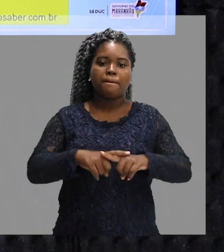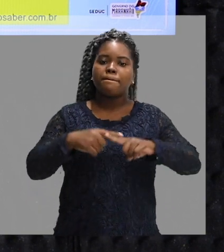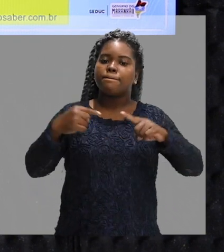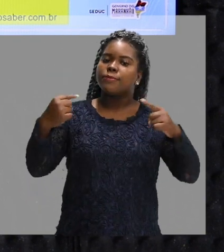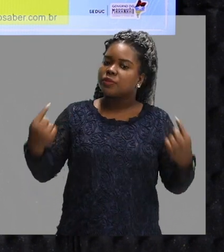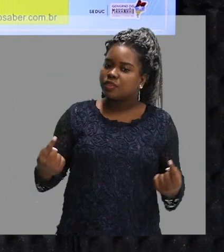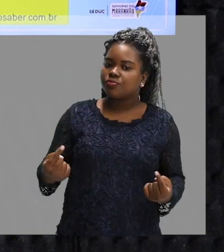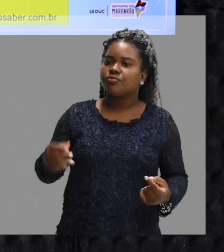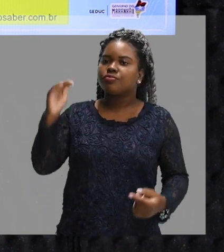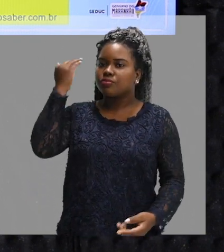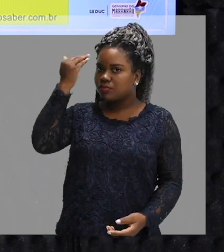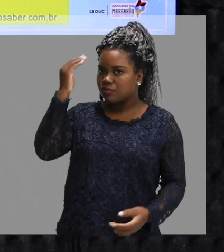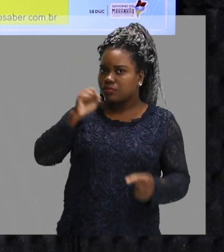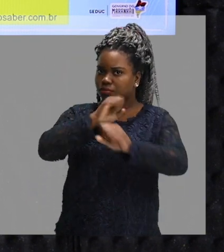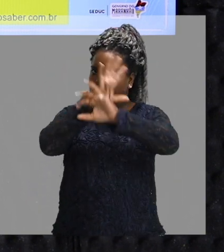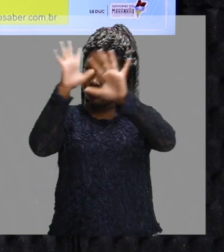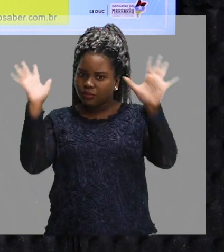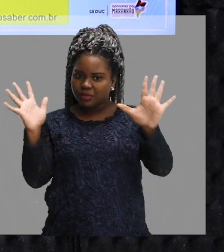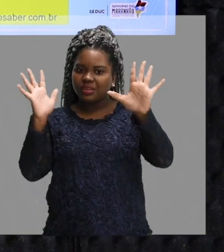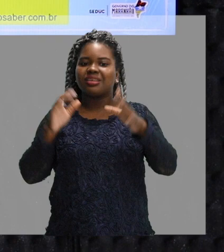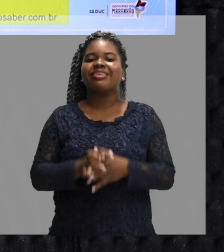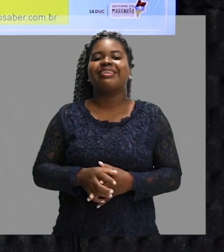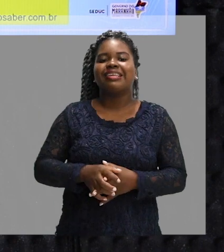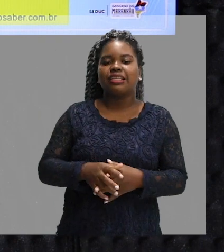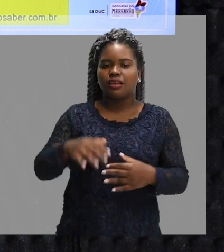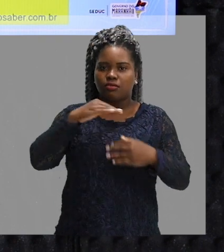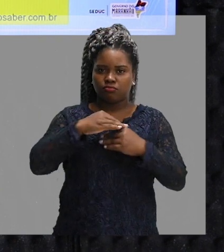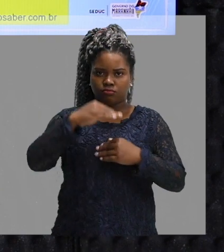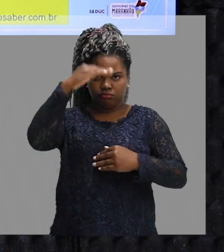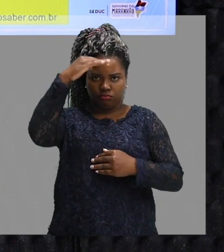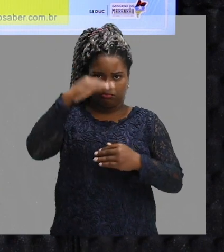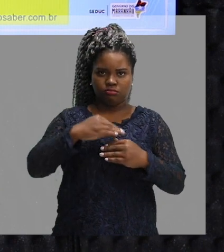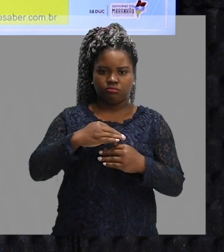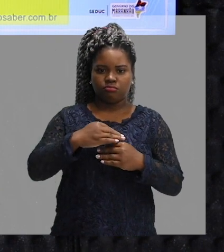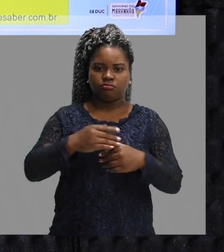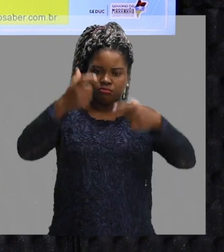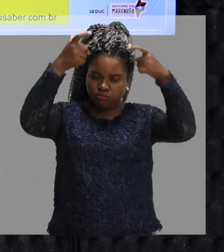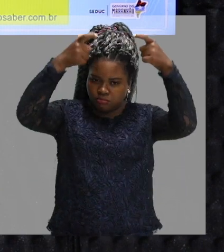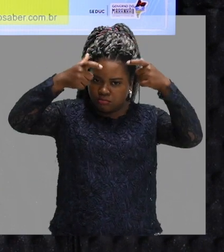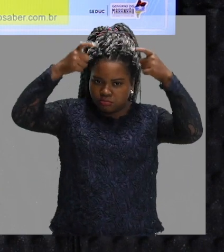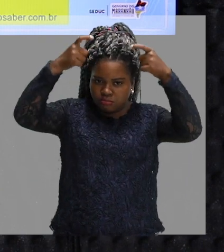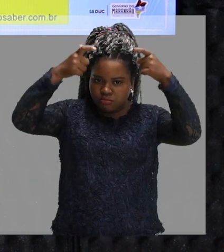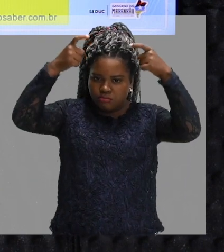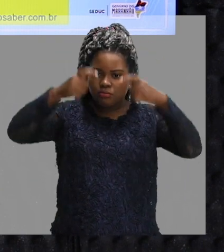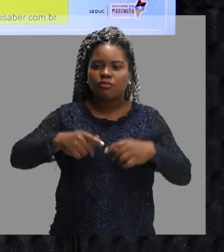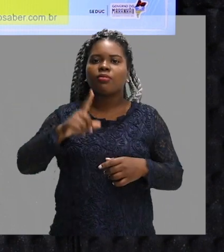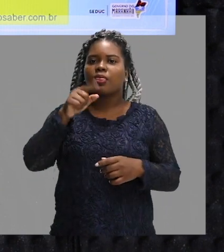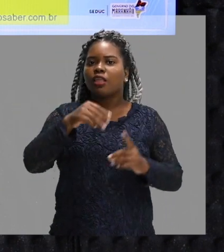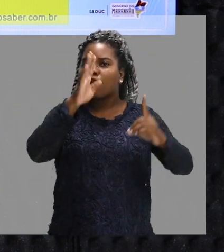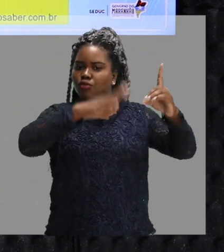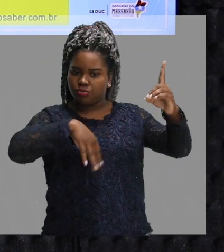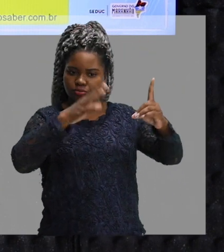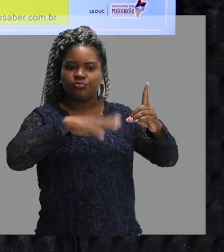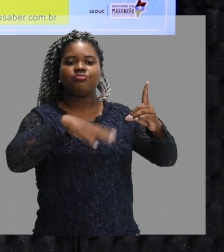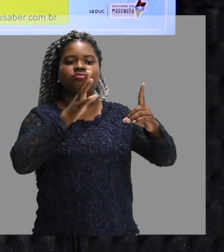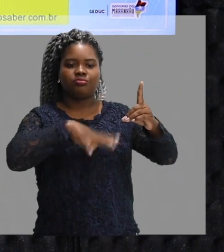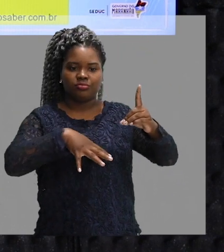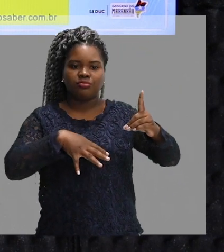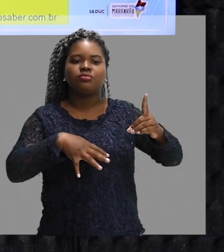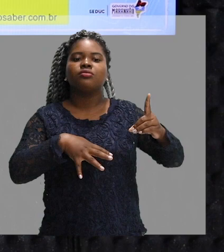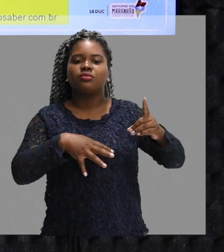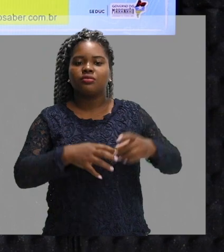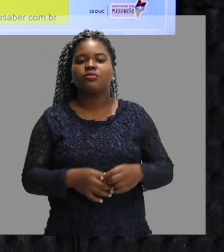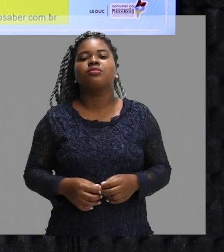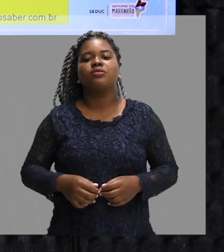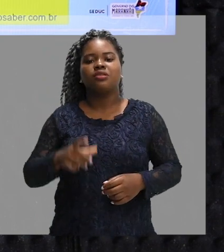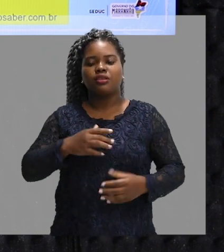mas eu entender que esta cabeça aqui com uma coroa é uma representação de uma divindade, a mesma coisa ali, e